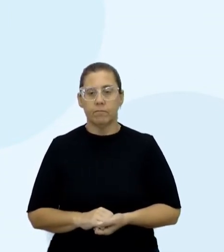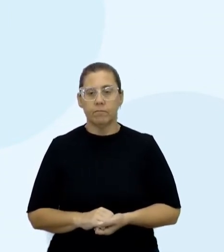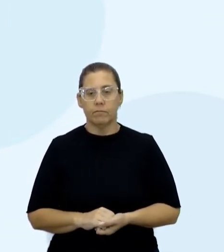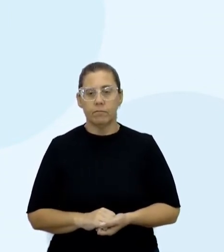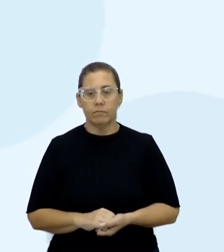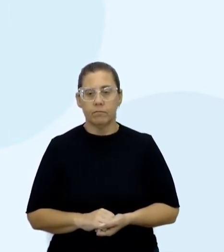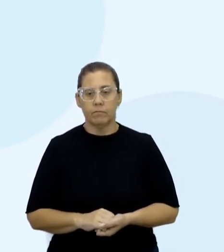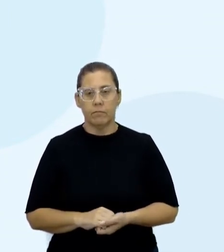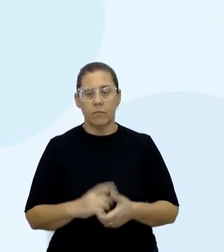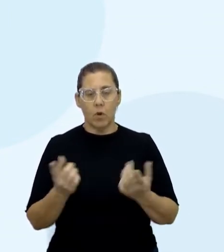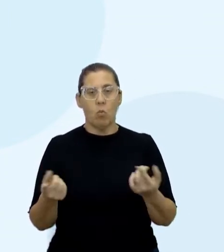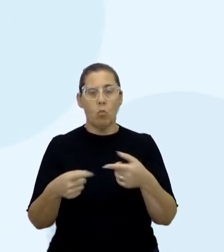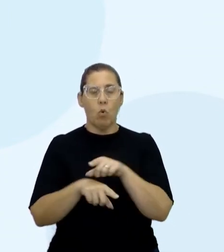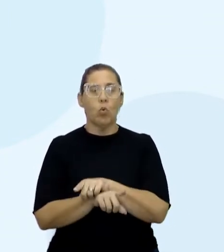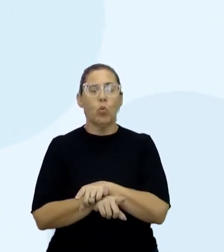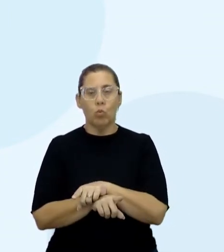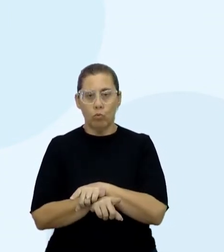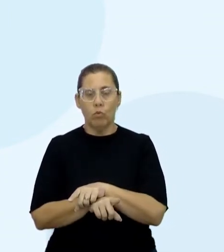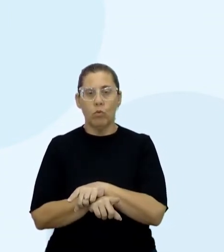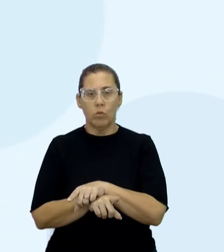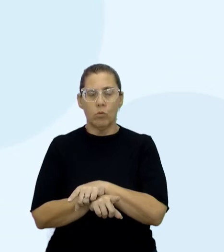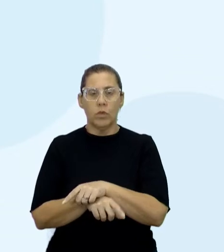ela é invertida